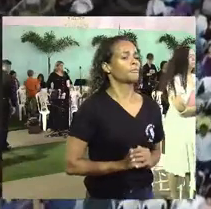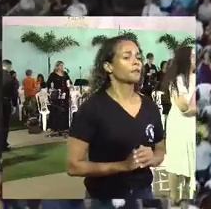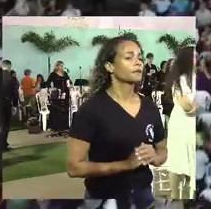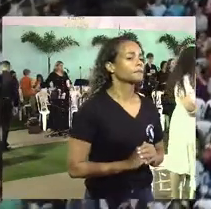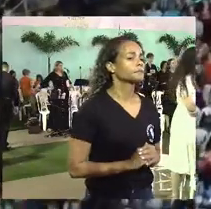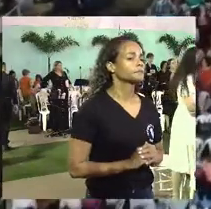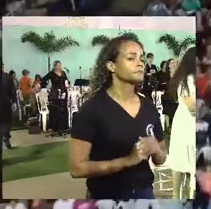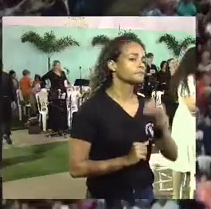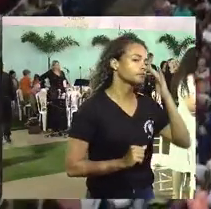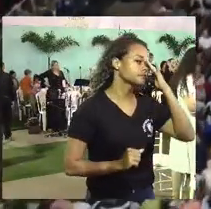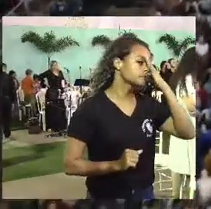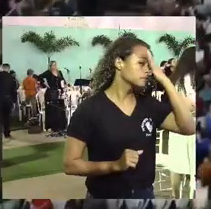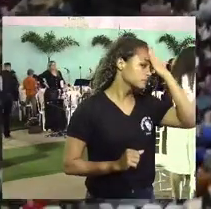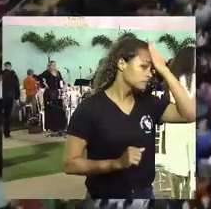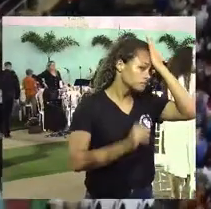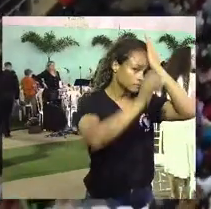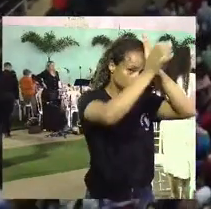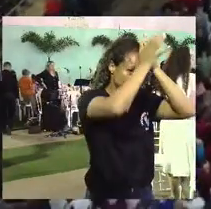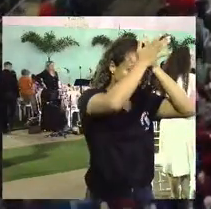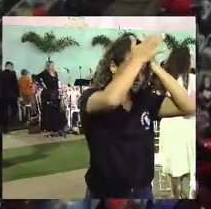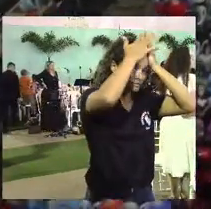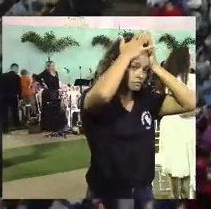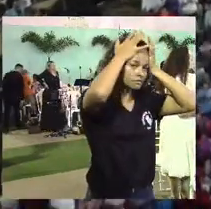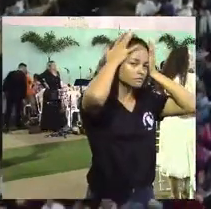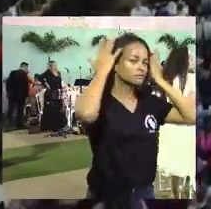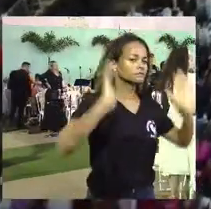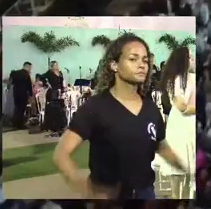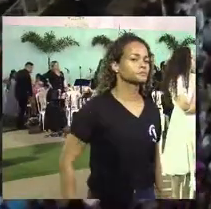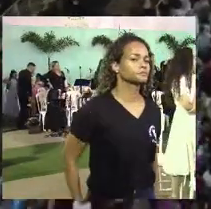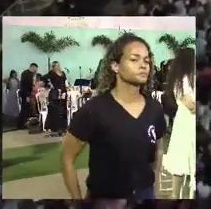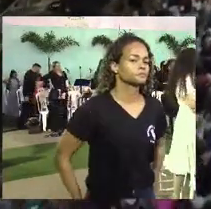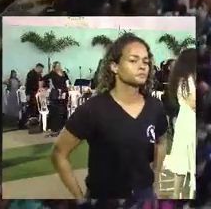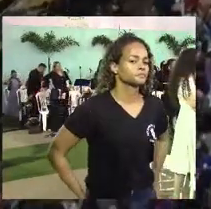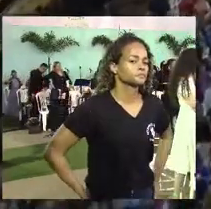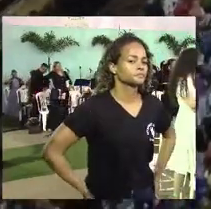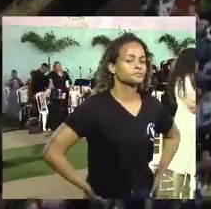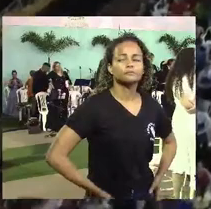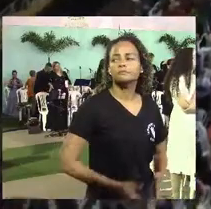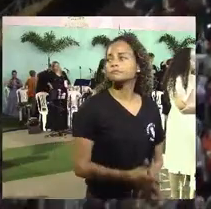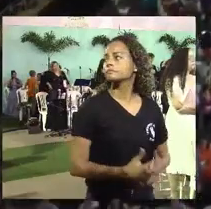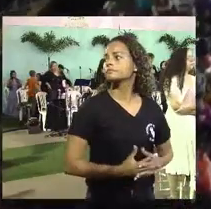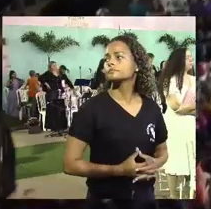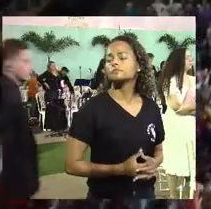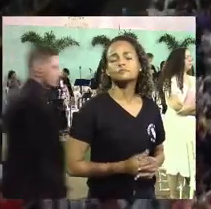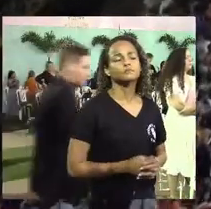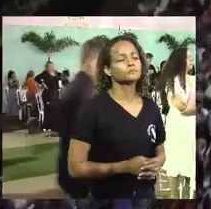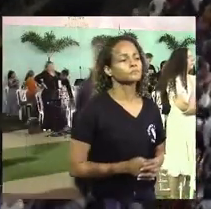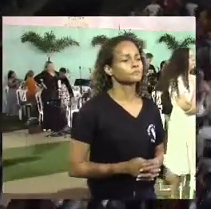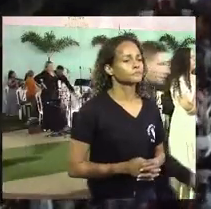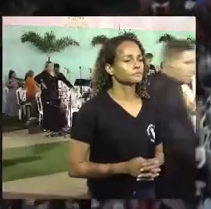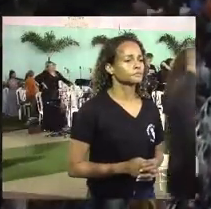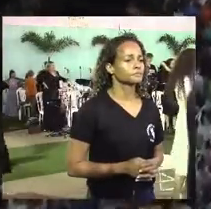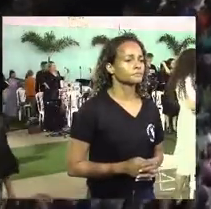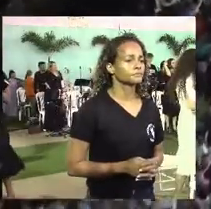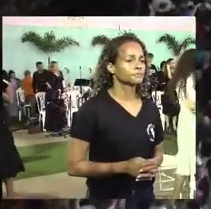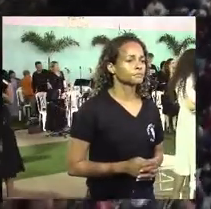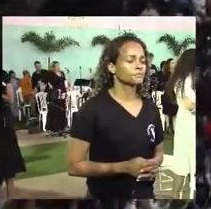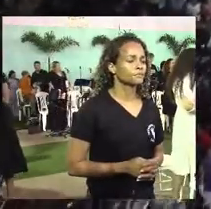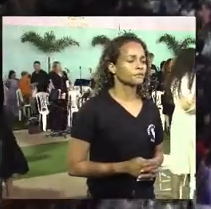pastor Kleberson Bandeira Esta é a igreja do Senhor Santa Imaculada